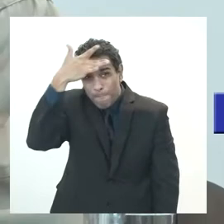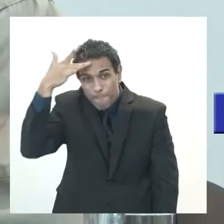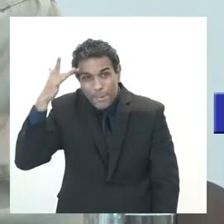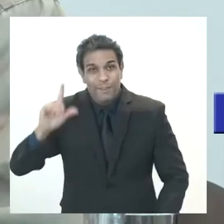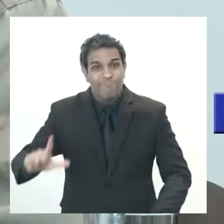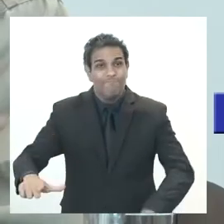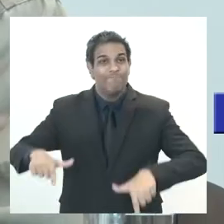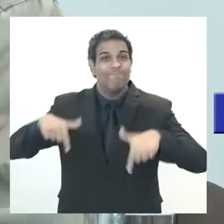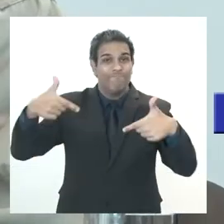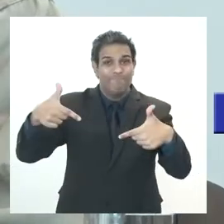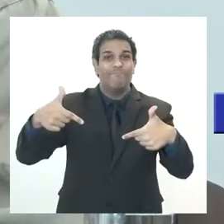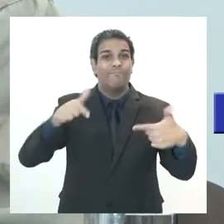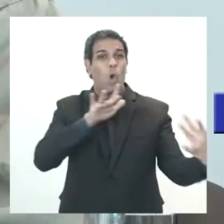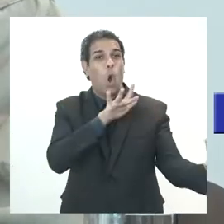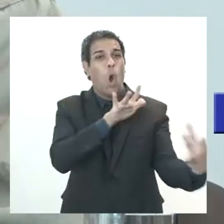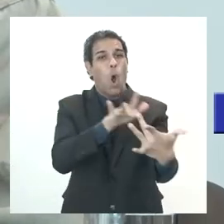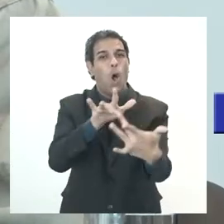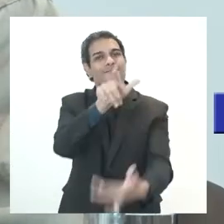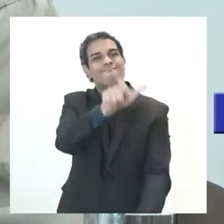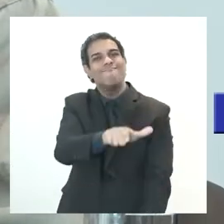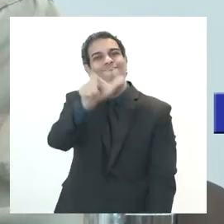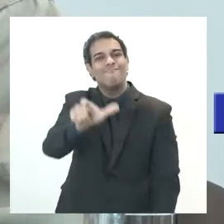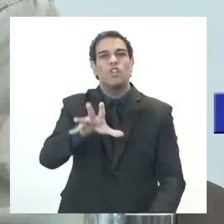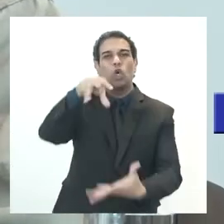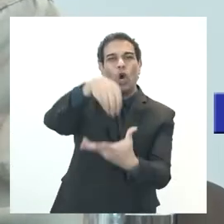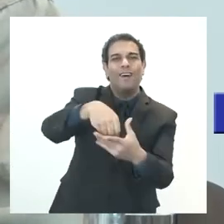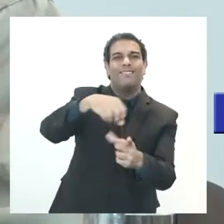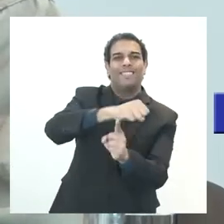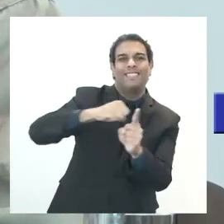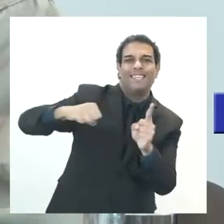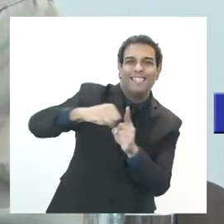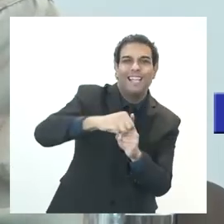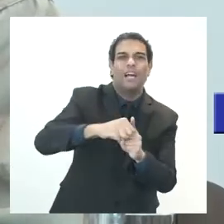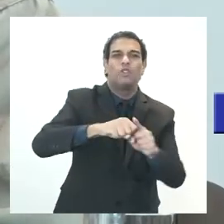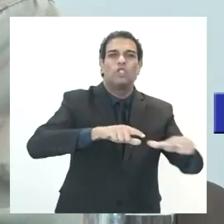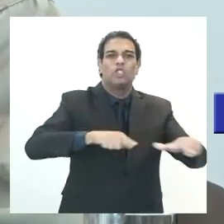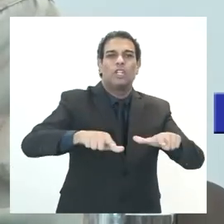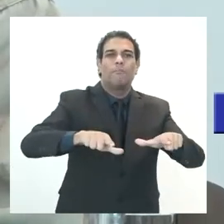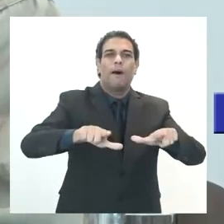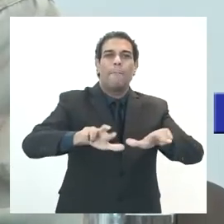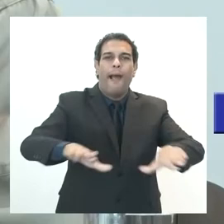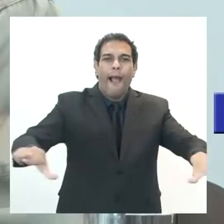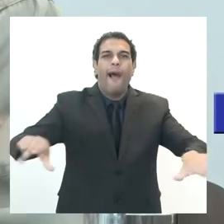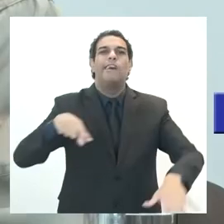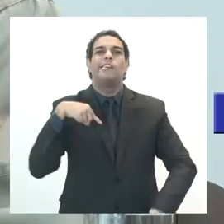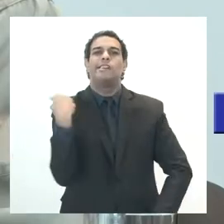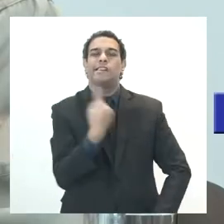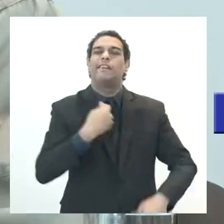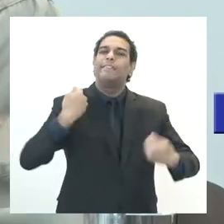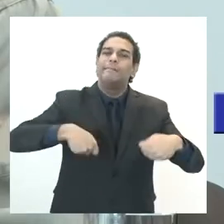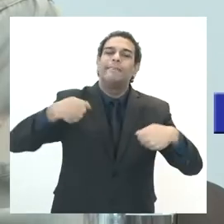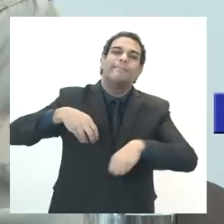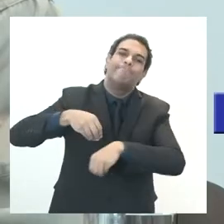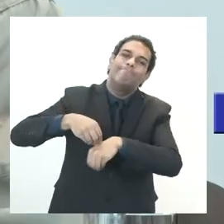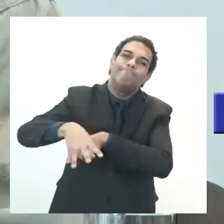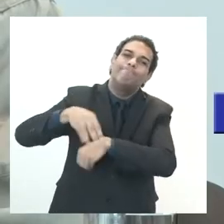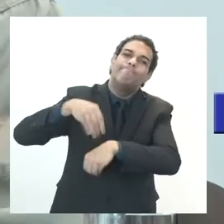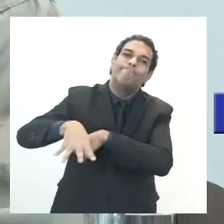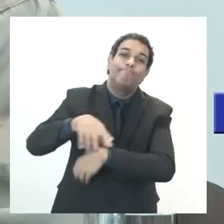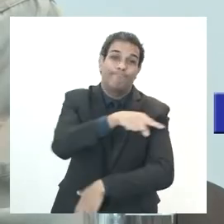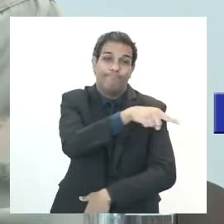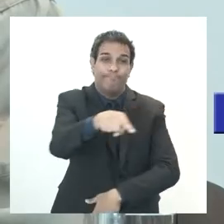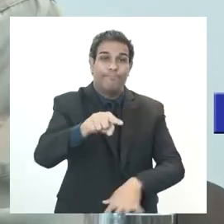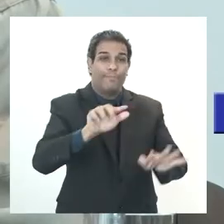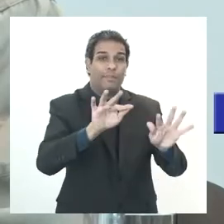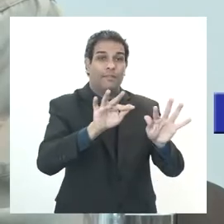que têm identidade com a sociedade tem identidade com a base temos que sempre abençoar essa realidade para que muitas pessoas que